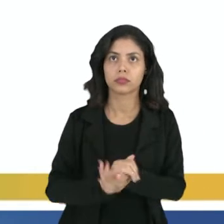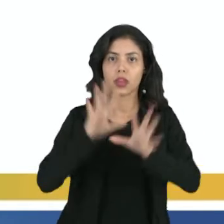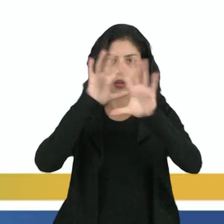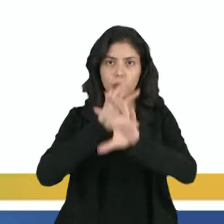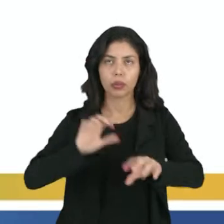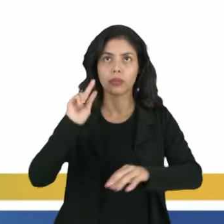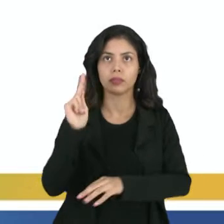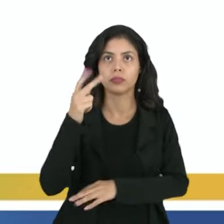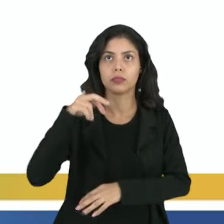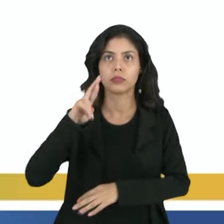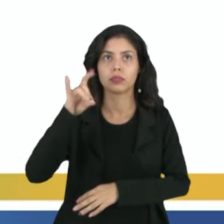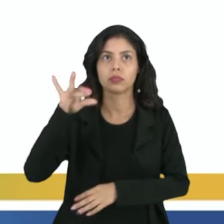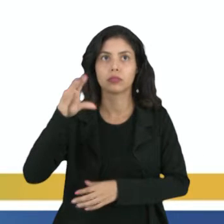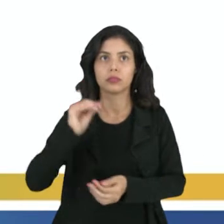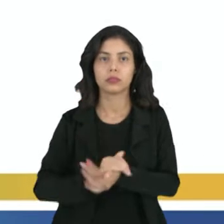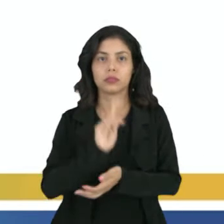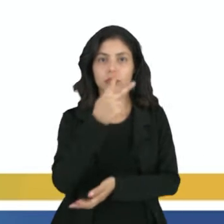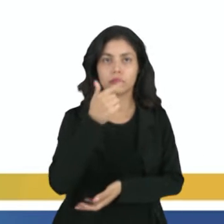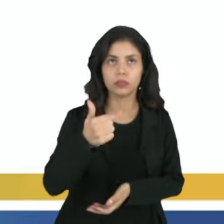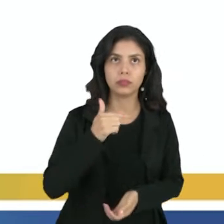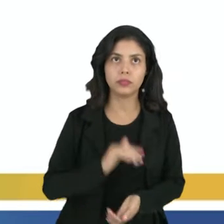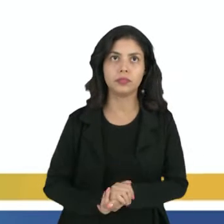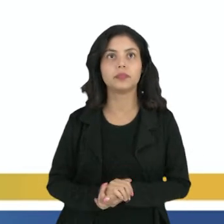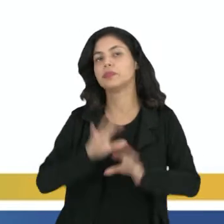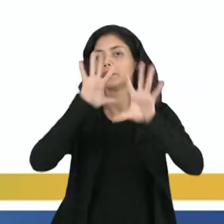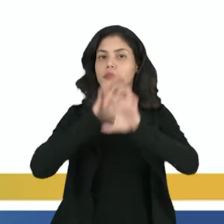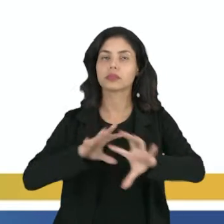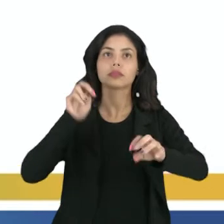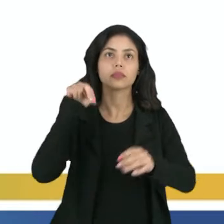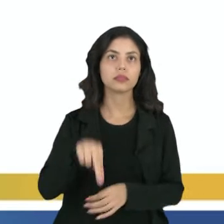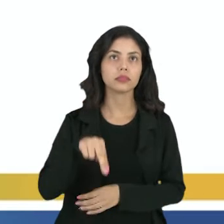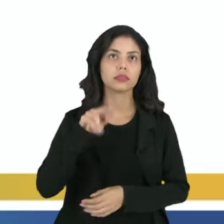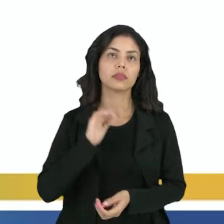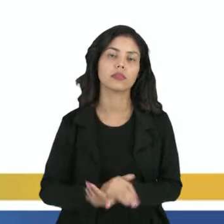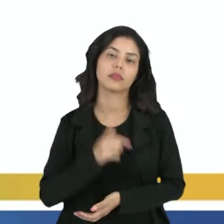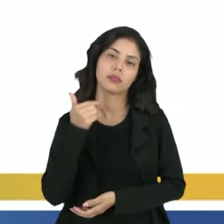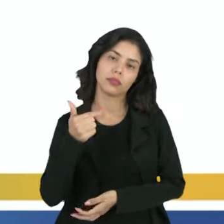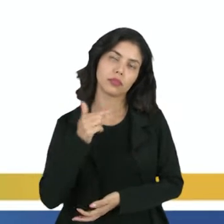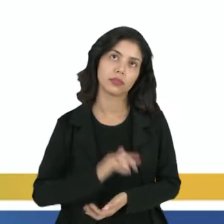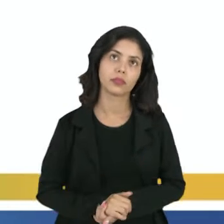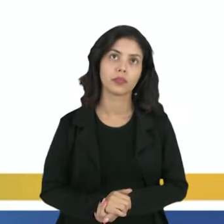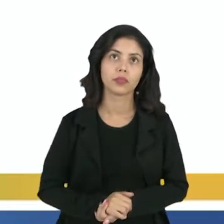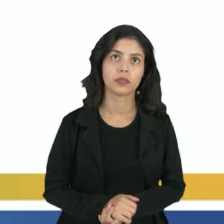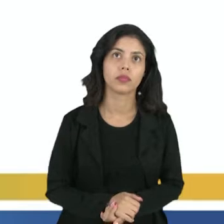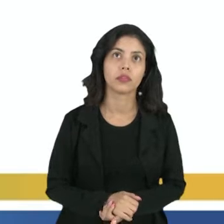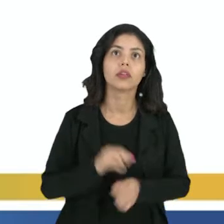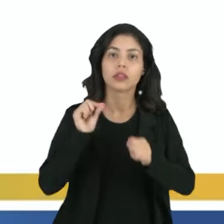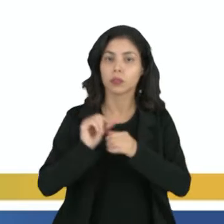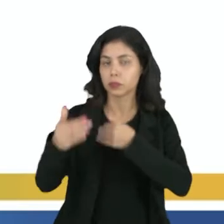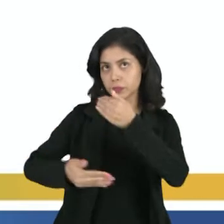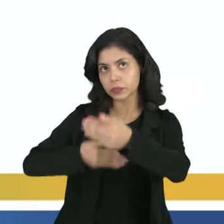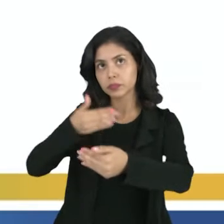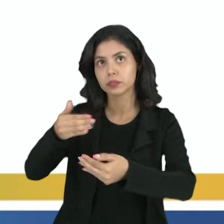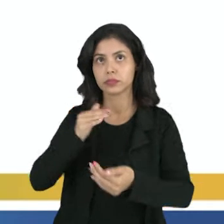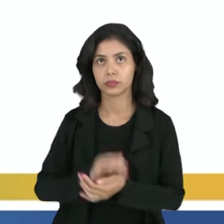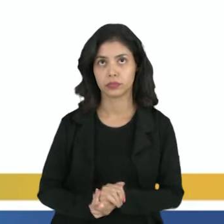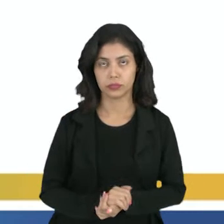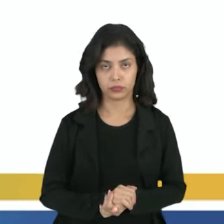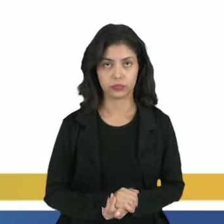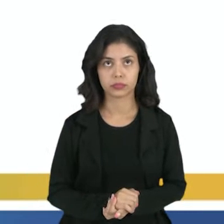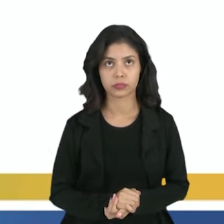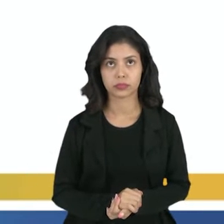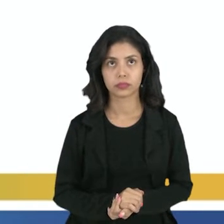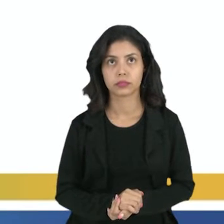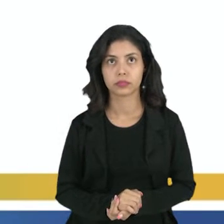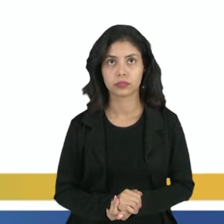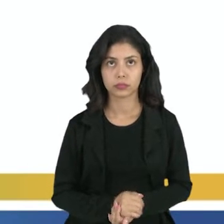do gás hidrogênio, H2, e do gás nitrogênio, N2, que faz através desse